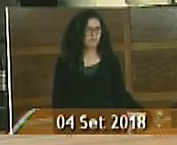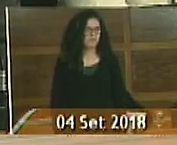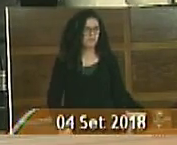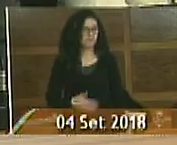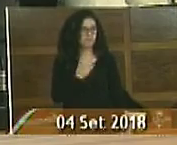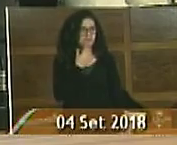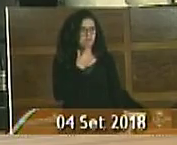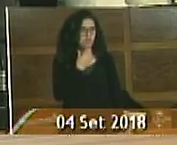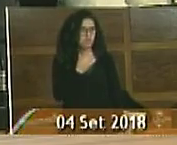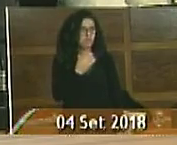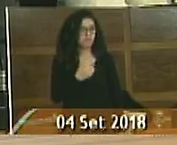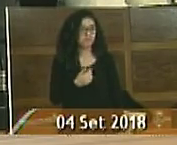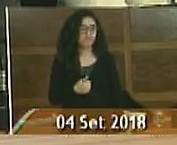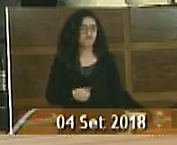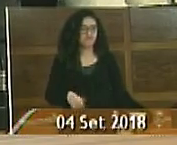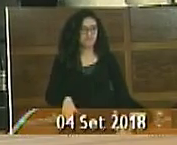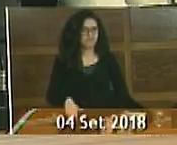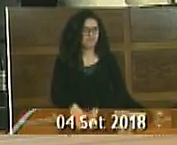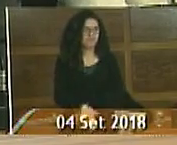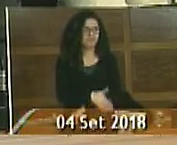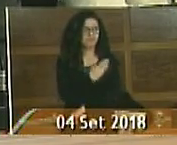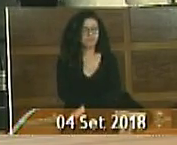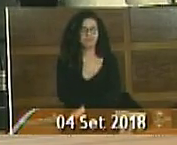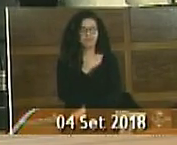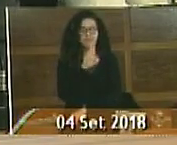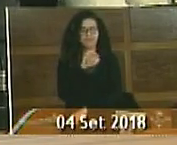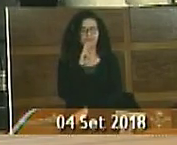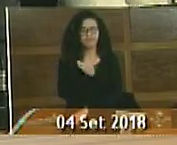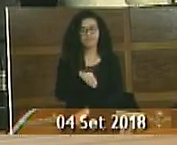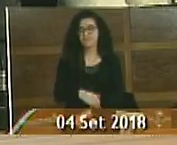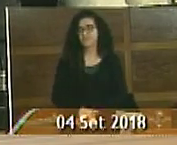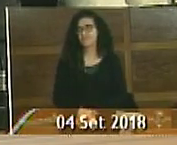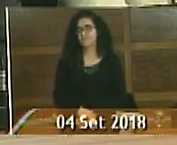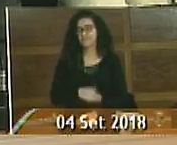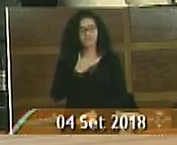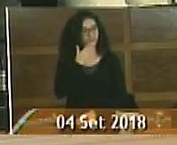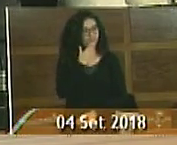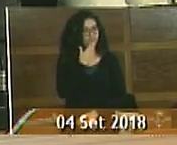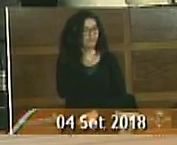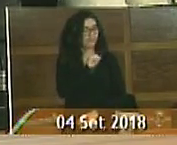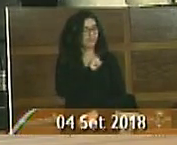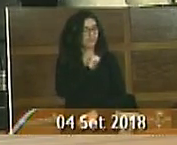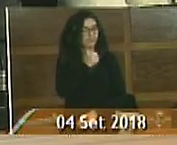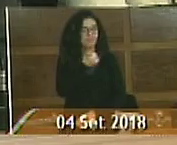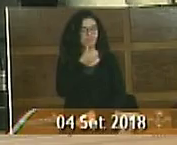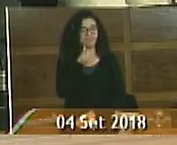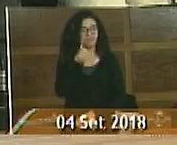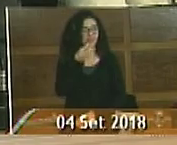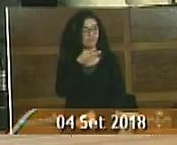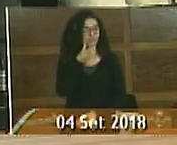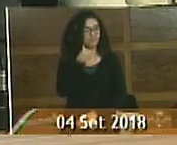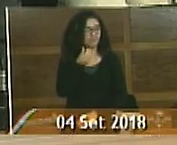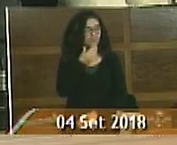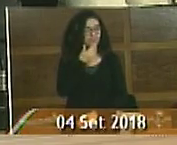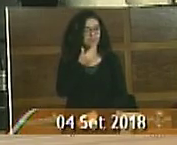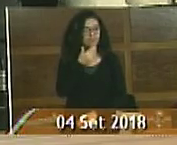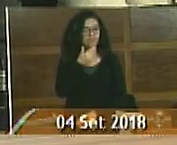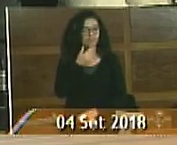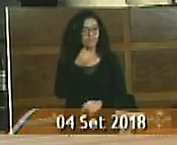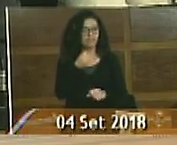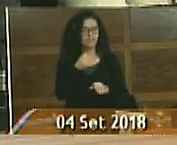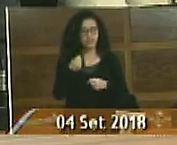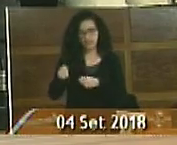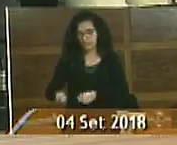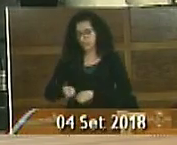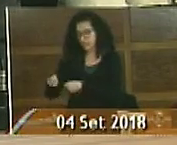Indicando o recapeamento asfáltico da rua São José, bairro Parque Belém. Indicação 2636, capina na calçada da rua Maricá, bairro Nova